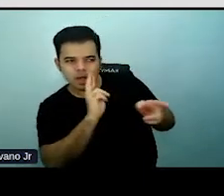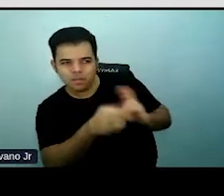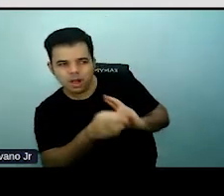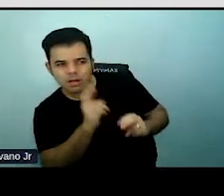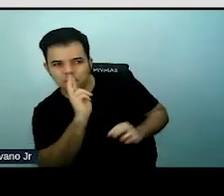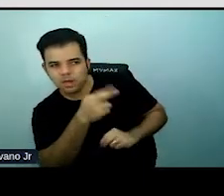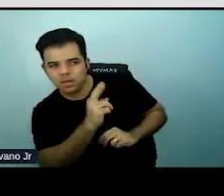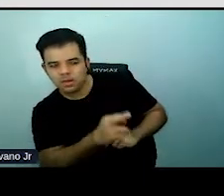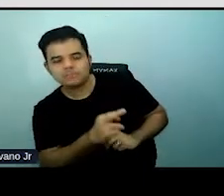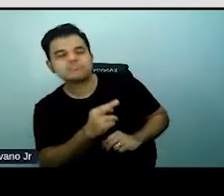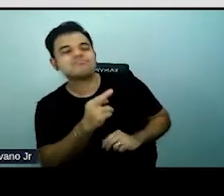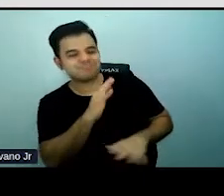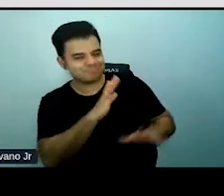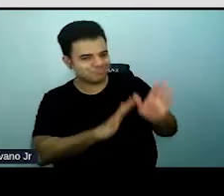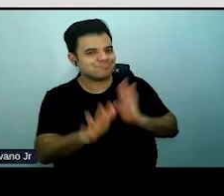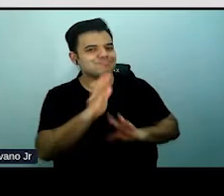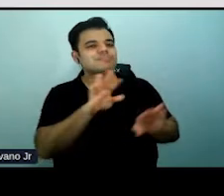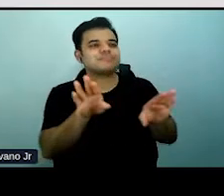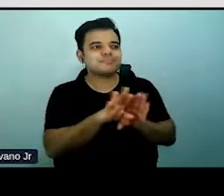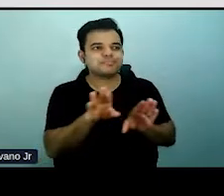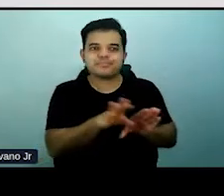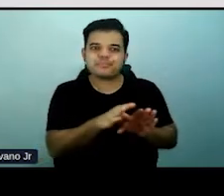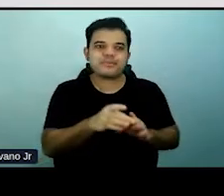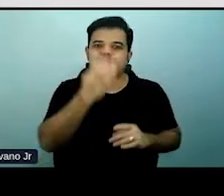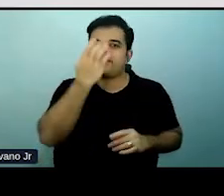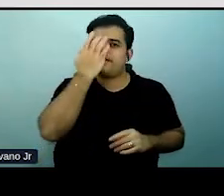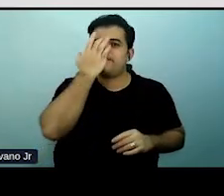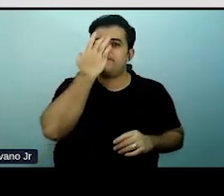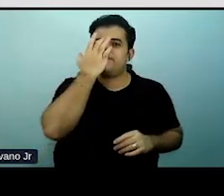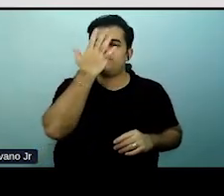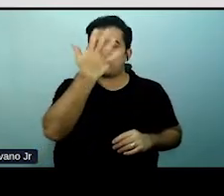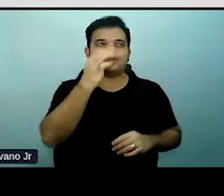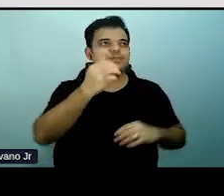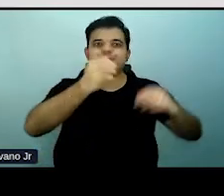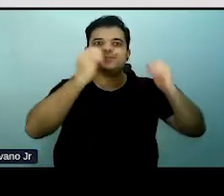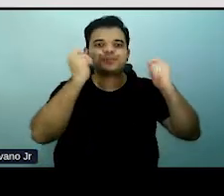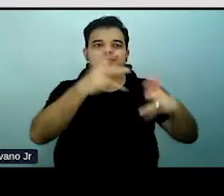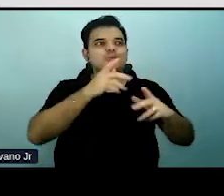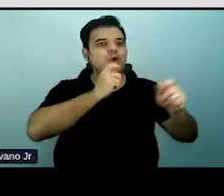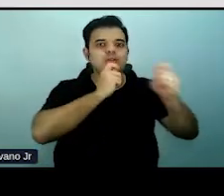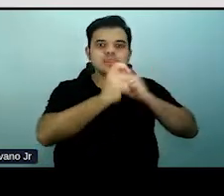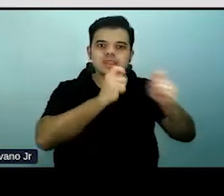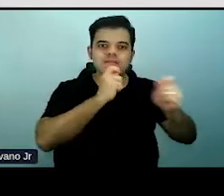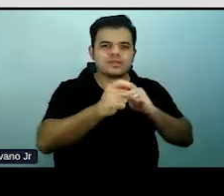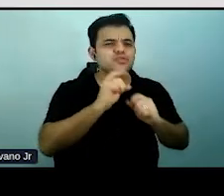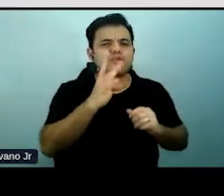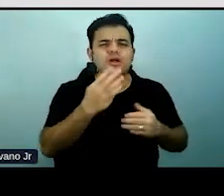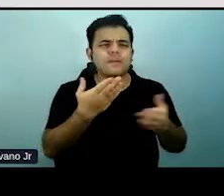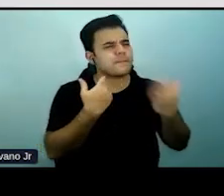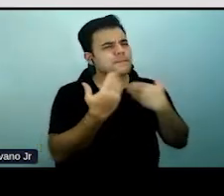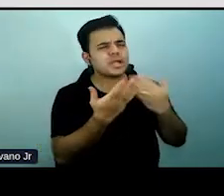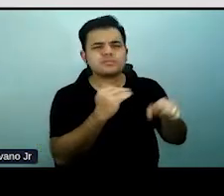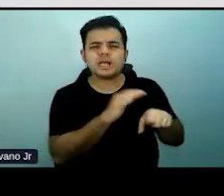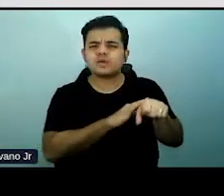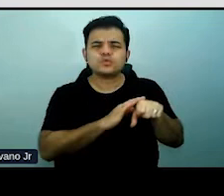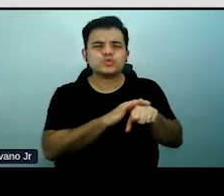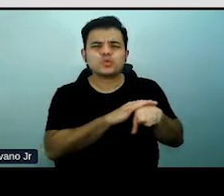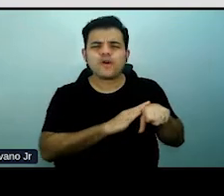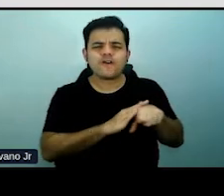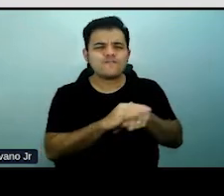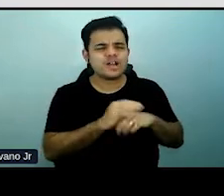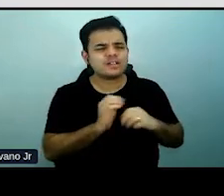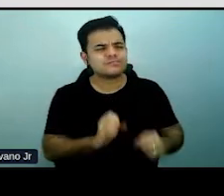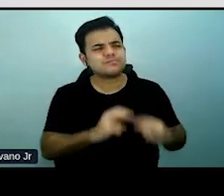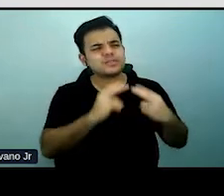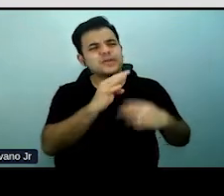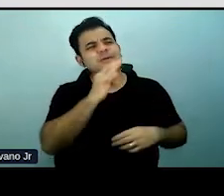pessoas, tentar tornar, não falar sobre né, uma entrevista, mas é um bate-papo, é uma conversa para a gente se